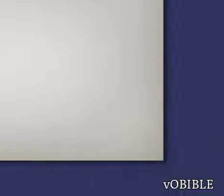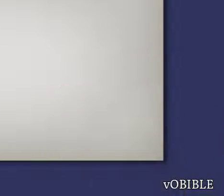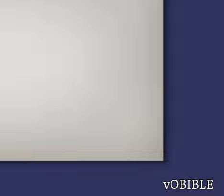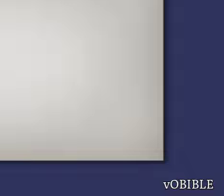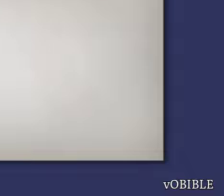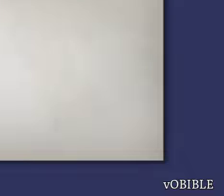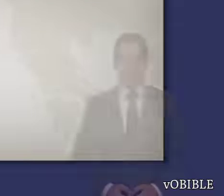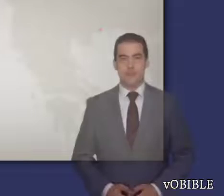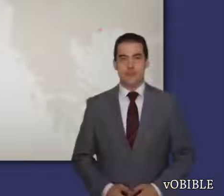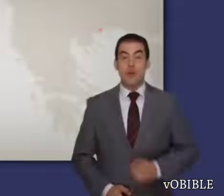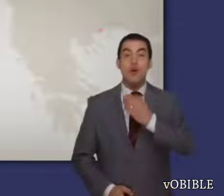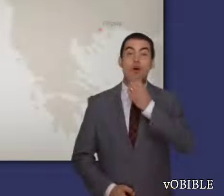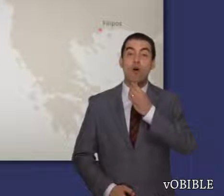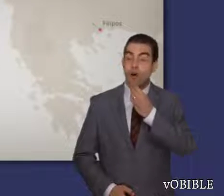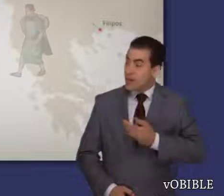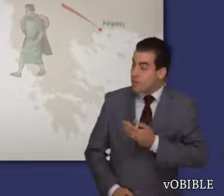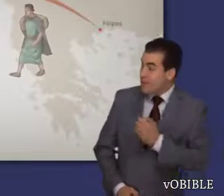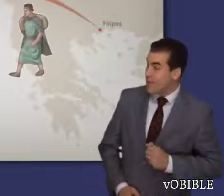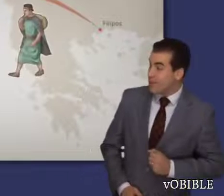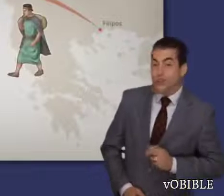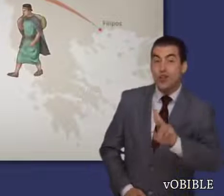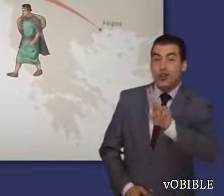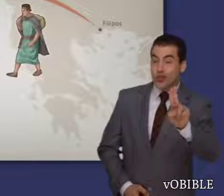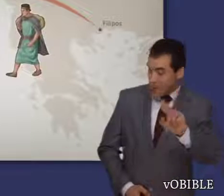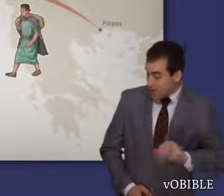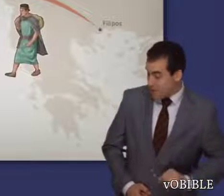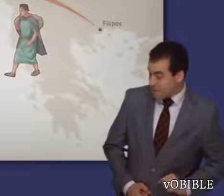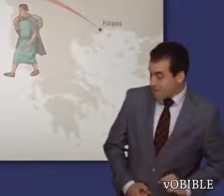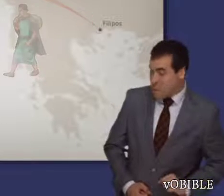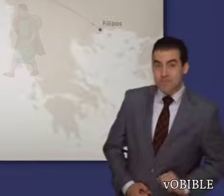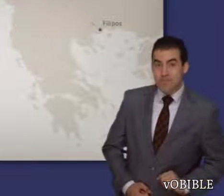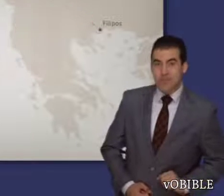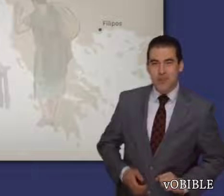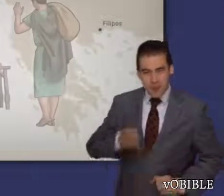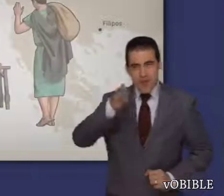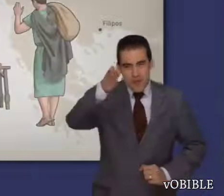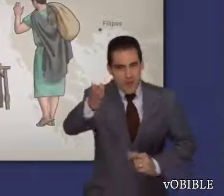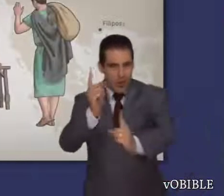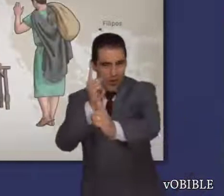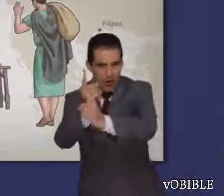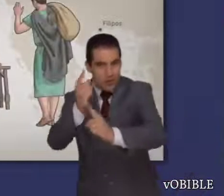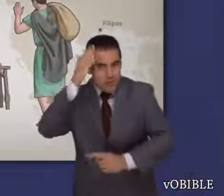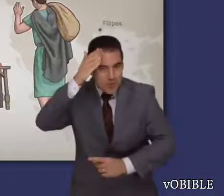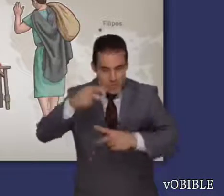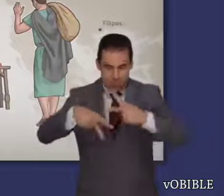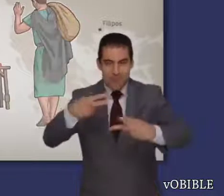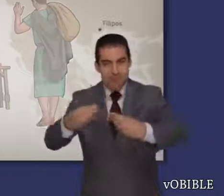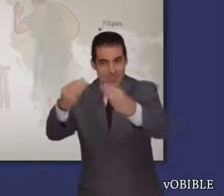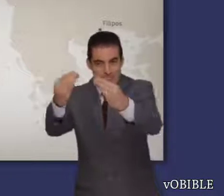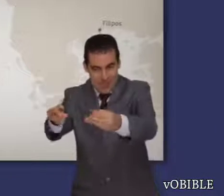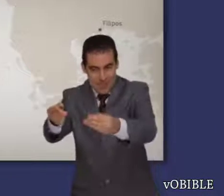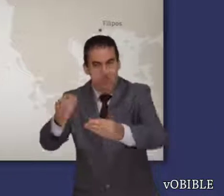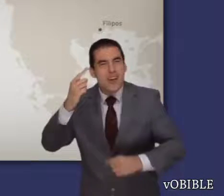Você sabia? Algum tempo antes, os filipenses tinham enviado um presente para Paulo por meio de Epafrodito.